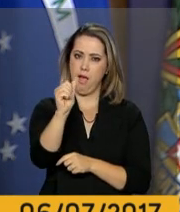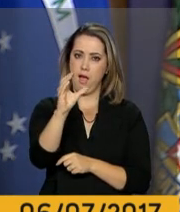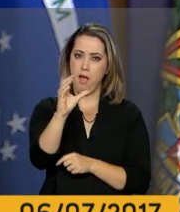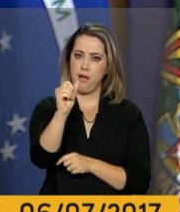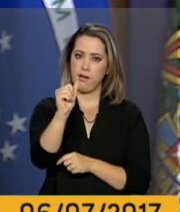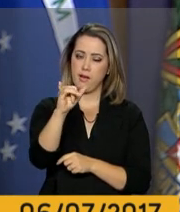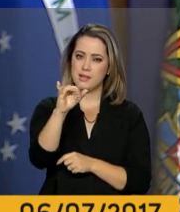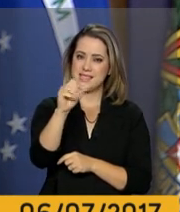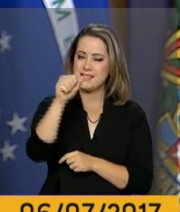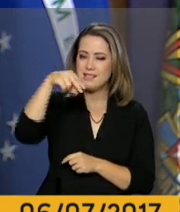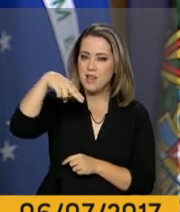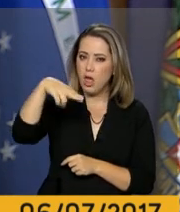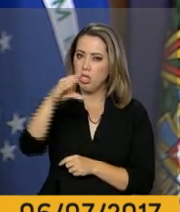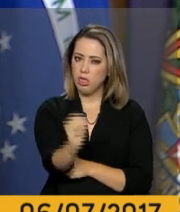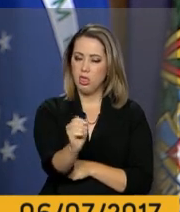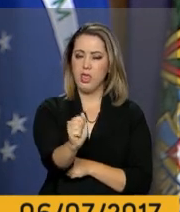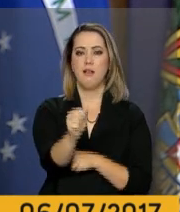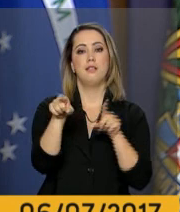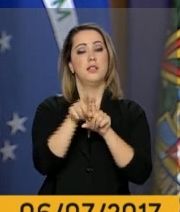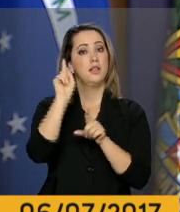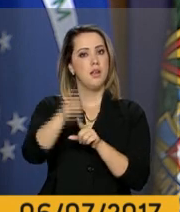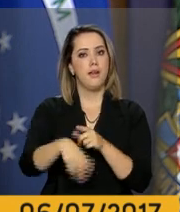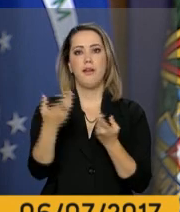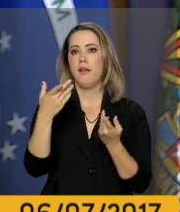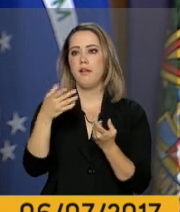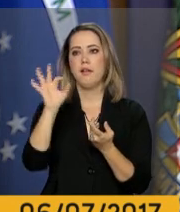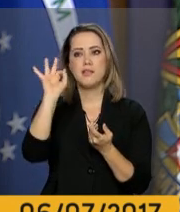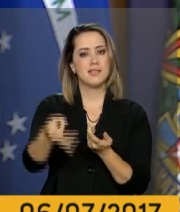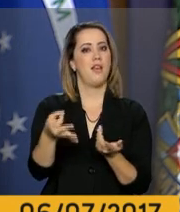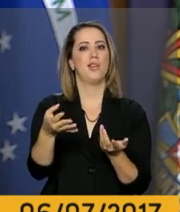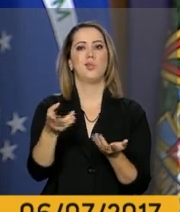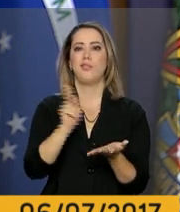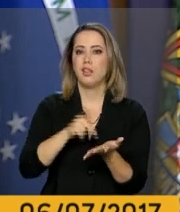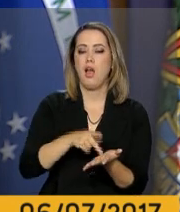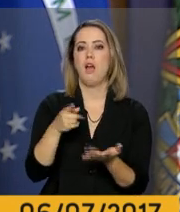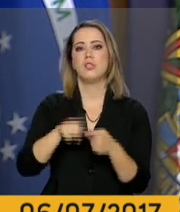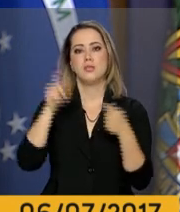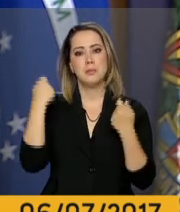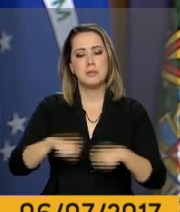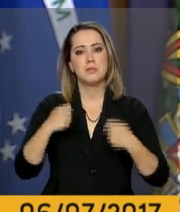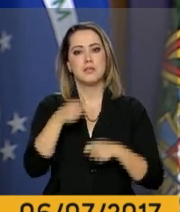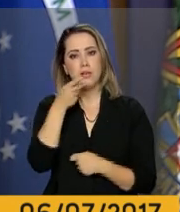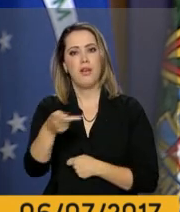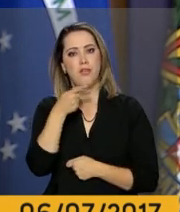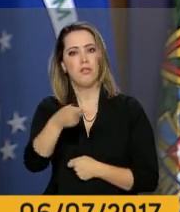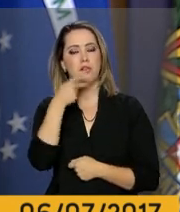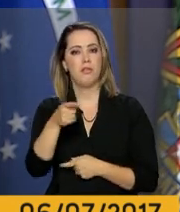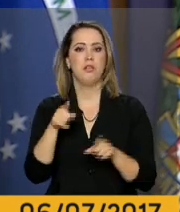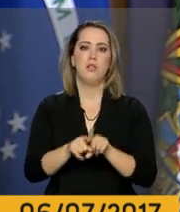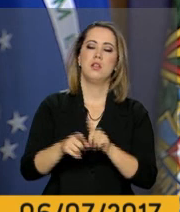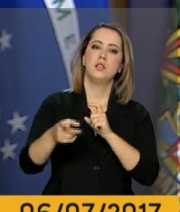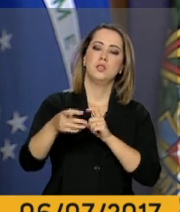repetir obesidade dizer as coisas mais singelas seja na área jurídica seja na área educacional seja na área administrativa